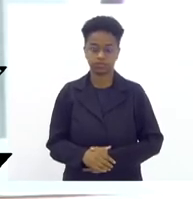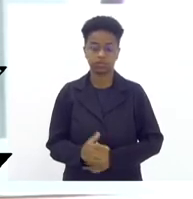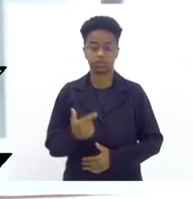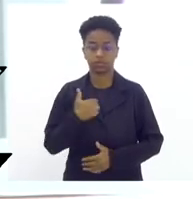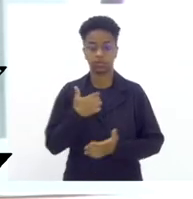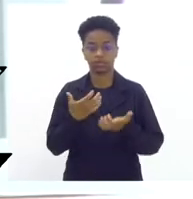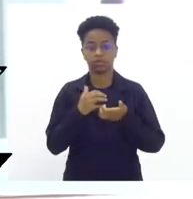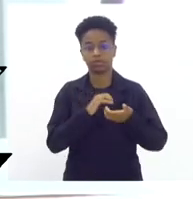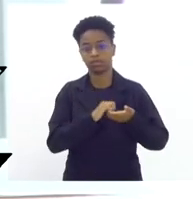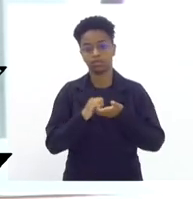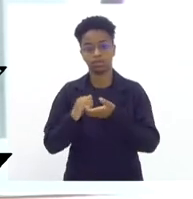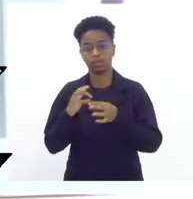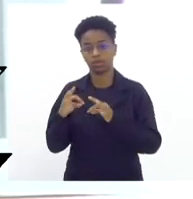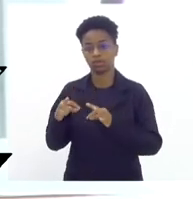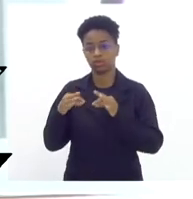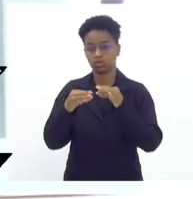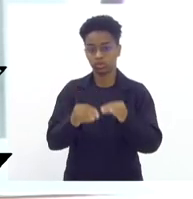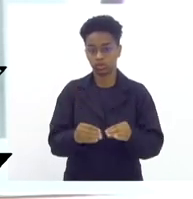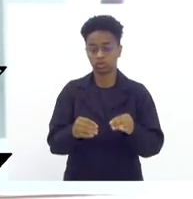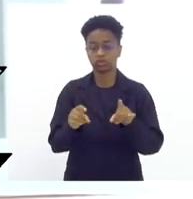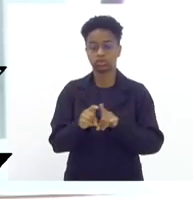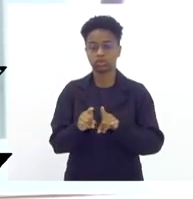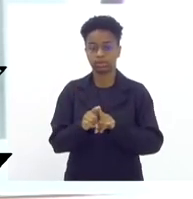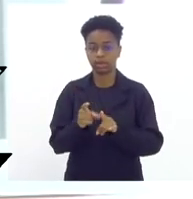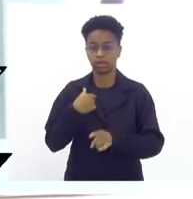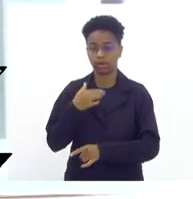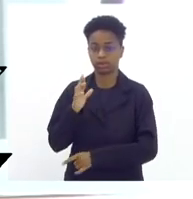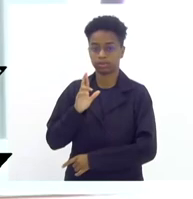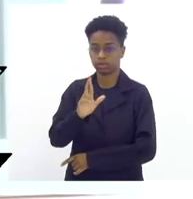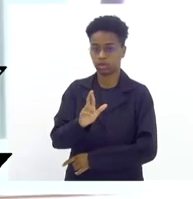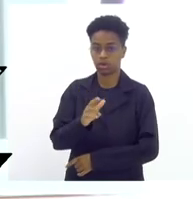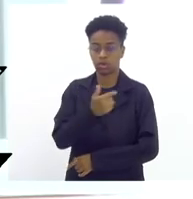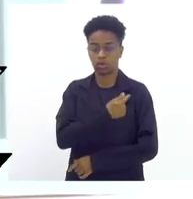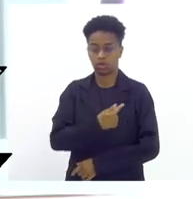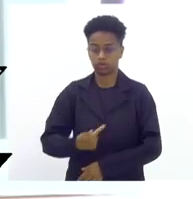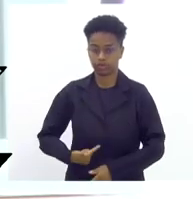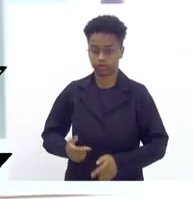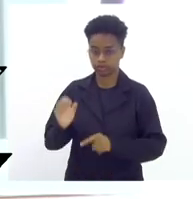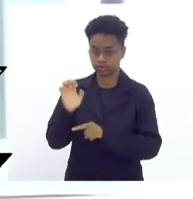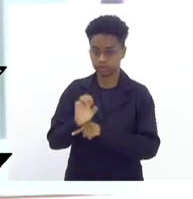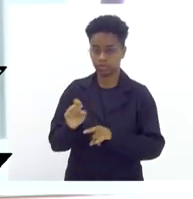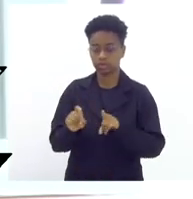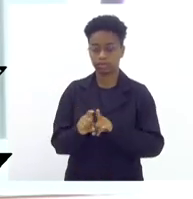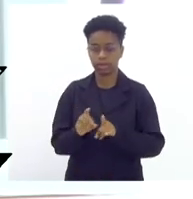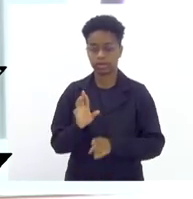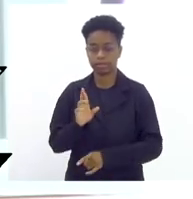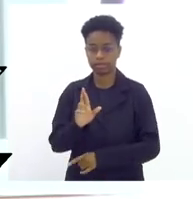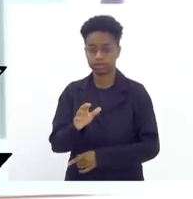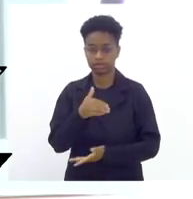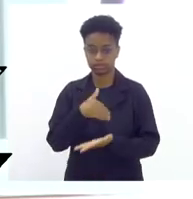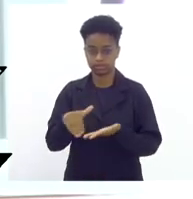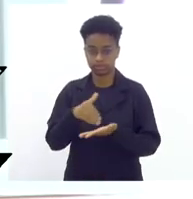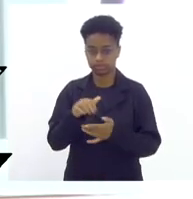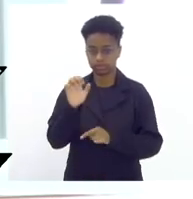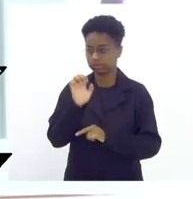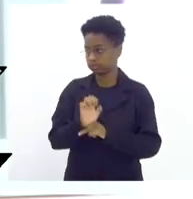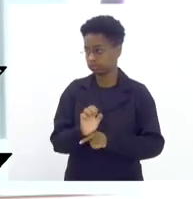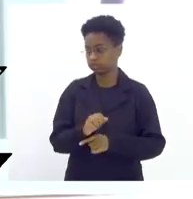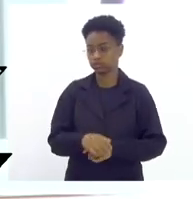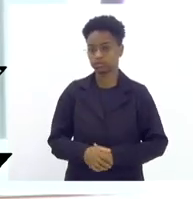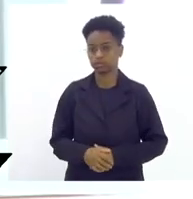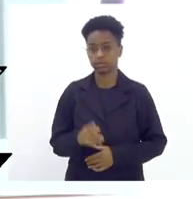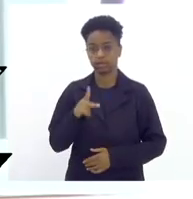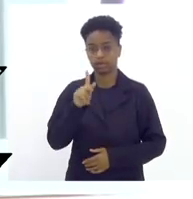de cumprimentar todos e aqui em nome do Governo do Estado e também nome da Secretária Estadual de trabalho e renda Doutora